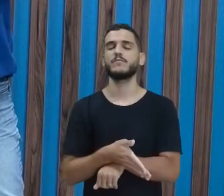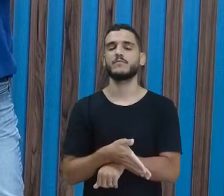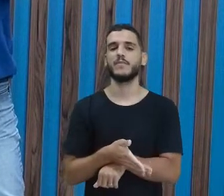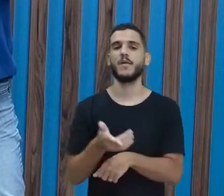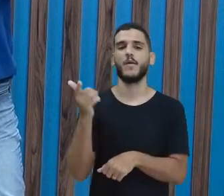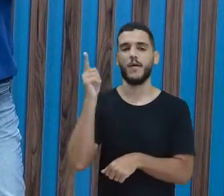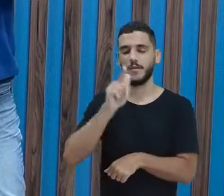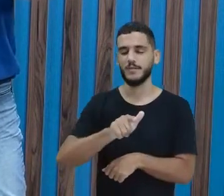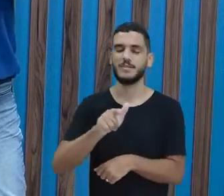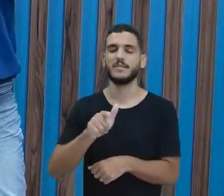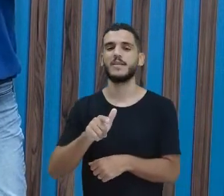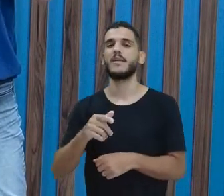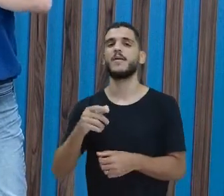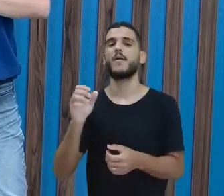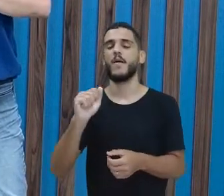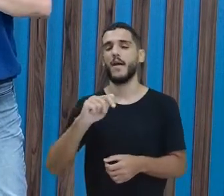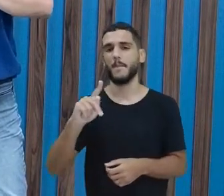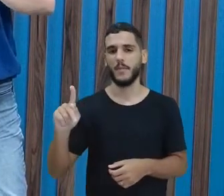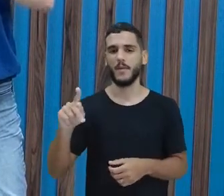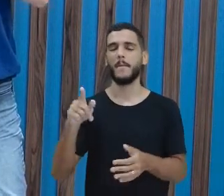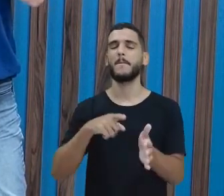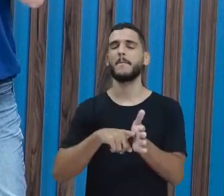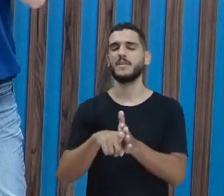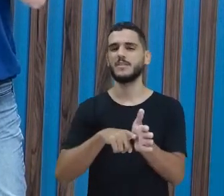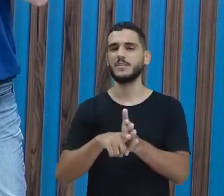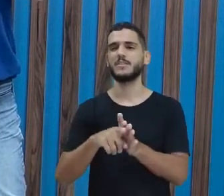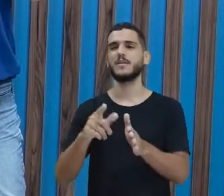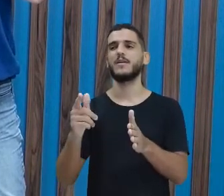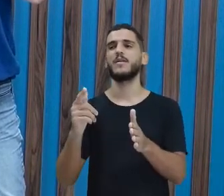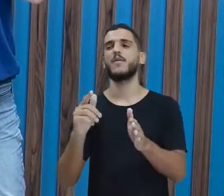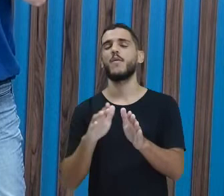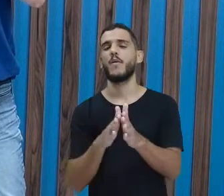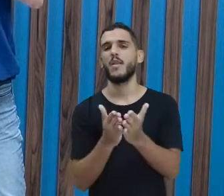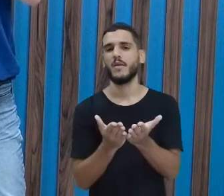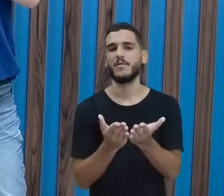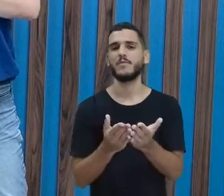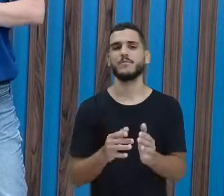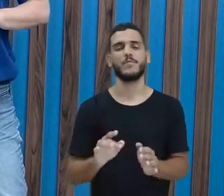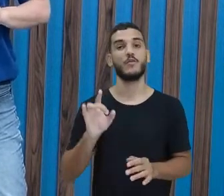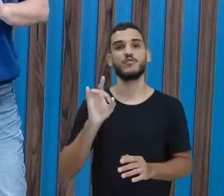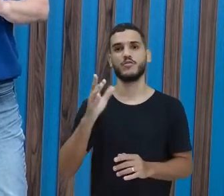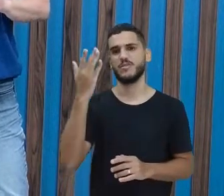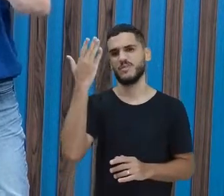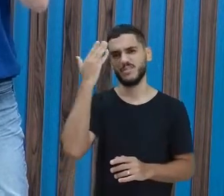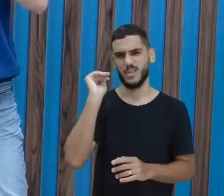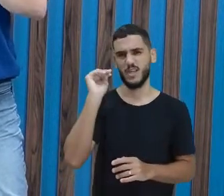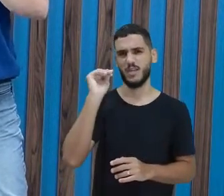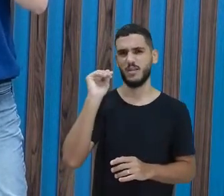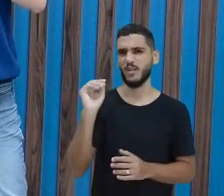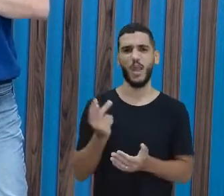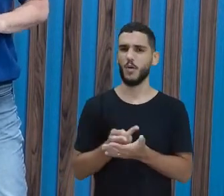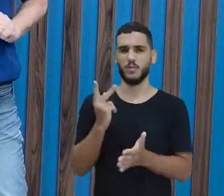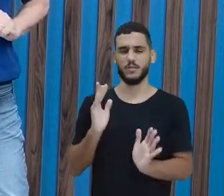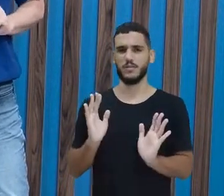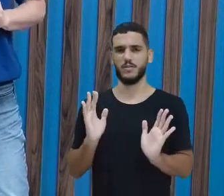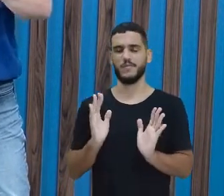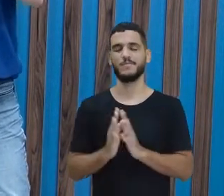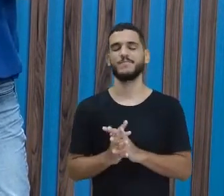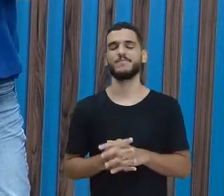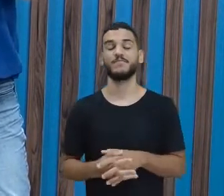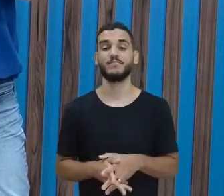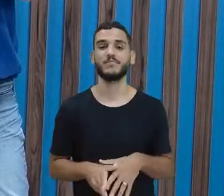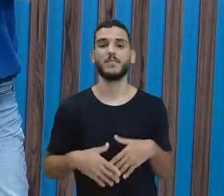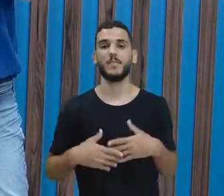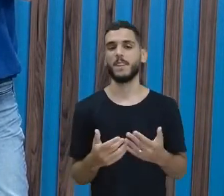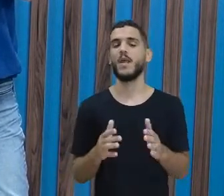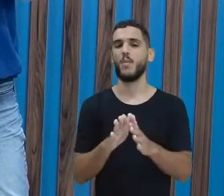Então, Isabela, vai lá, pesquisa um livrinho, chama Só Sei Que Foi Assim. É o nome do livrinho lá na árvore do livro. Se